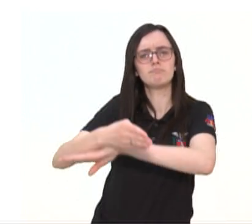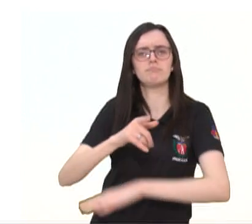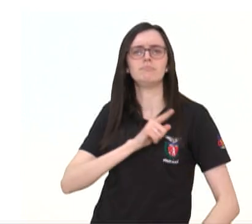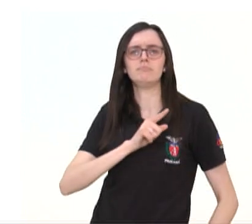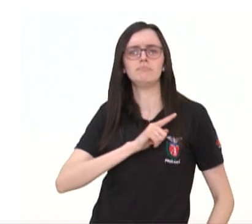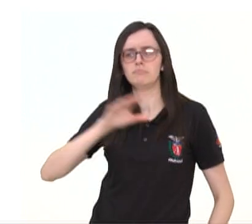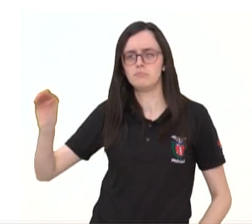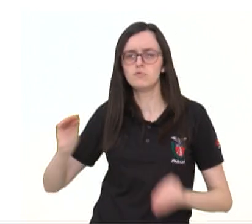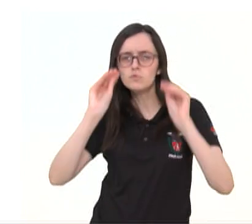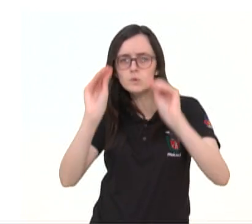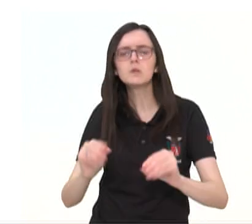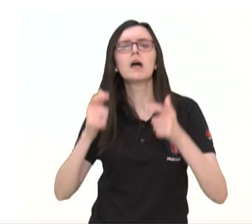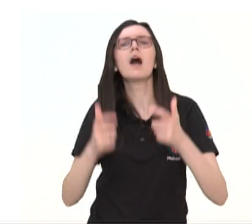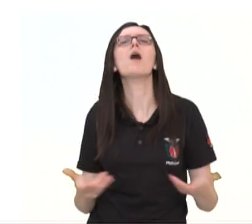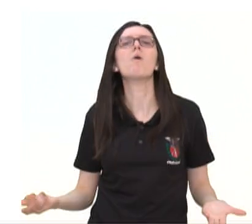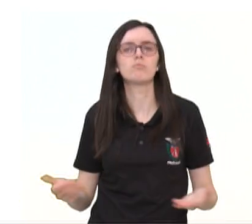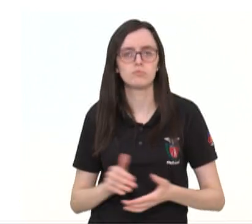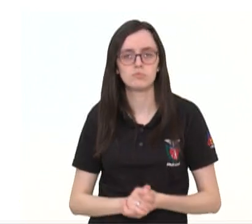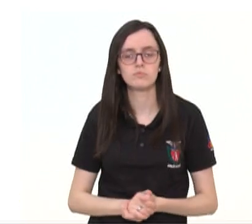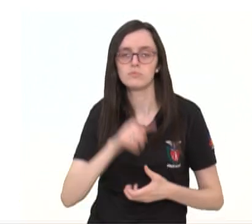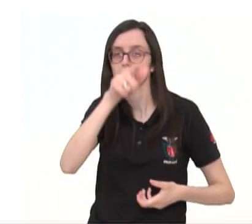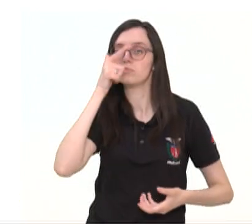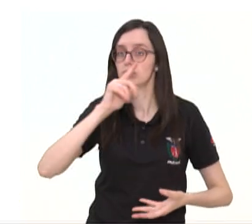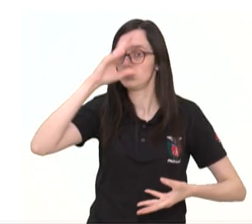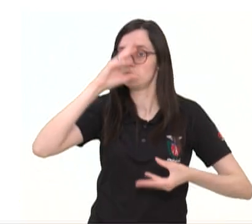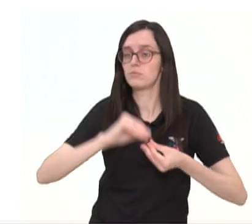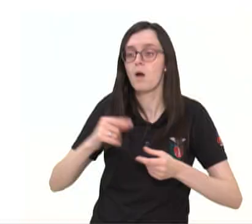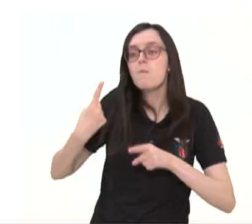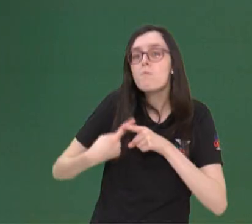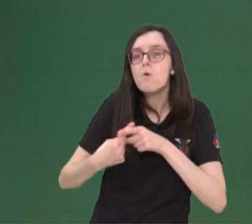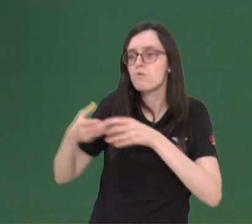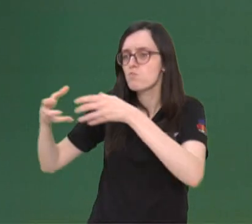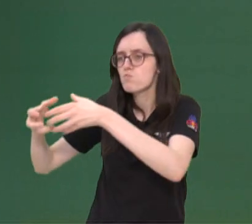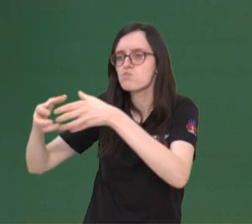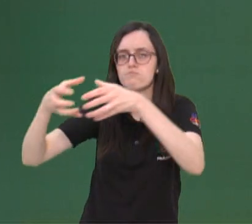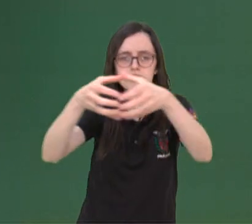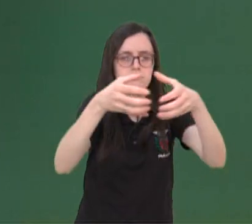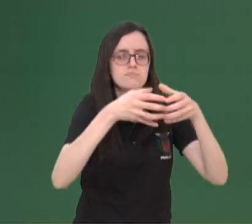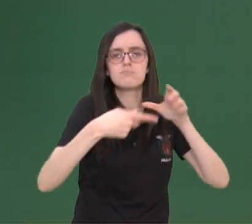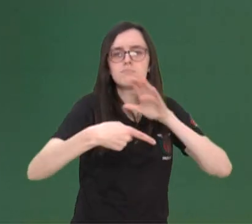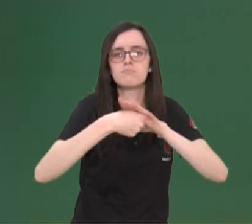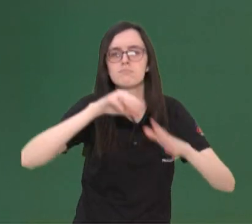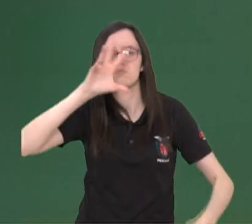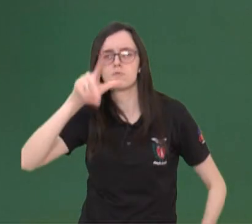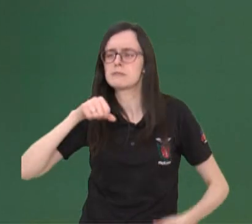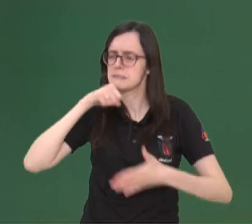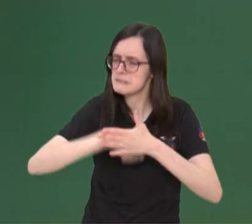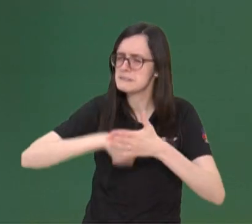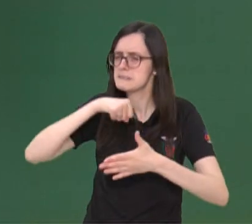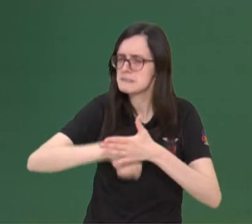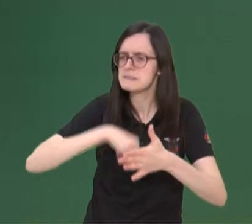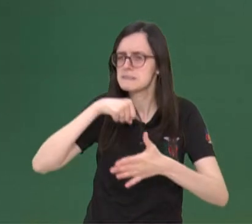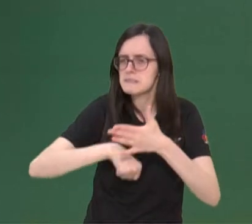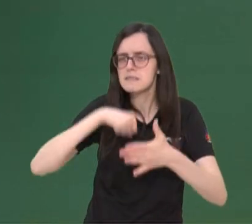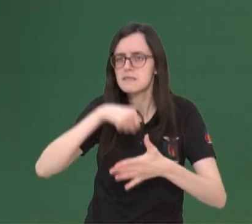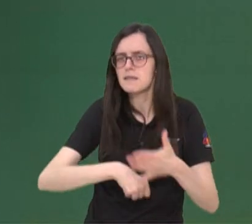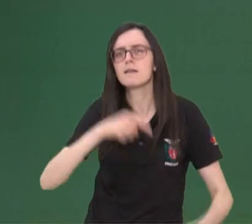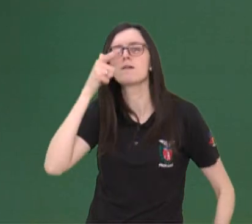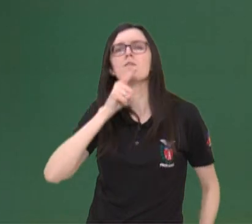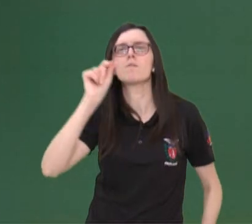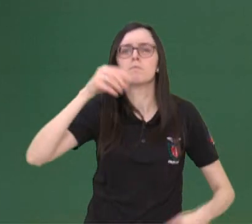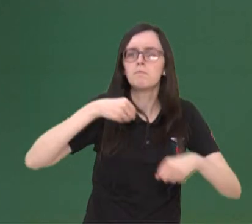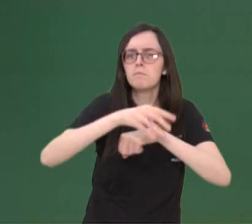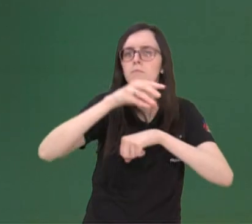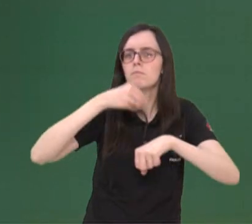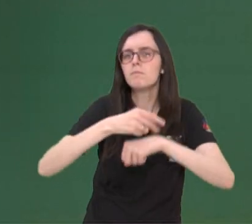inserida nisso? E aí você entende, né, por que esses grupos africanos lutam para passar